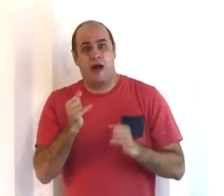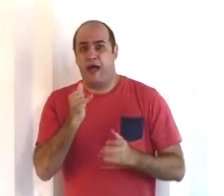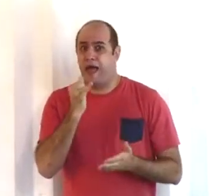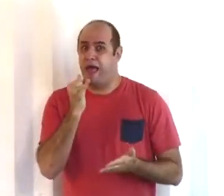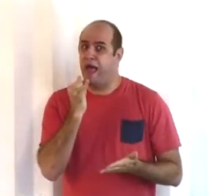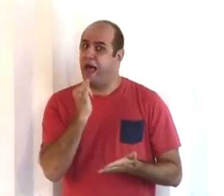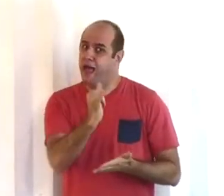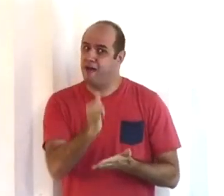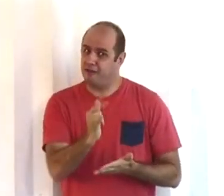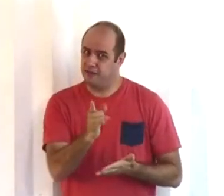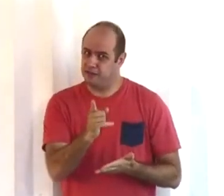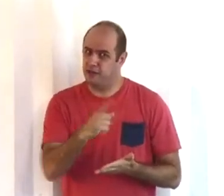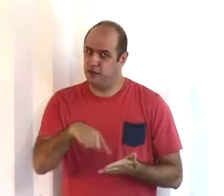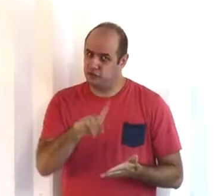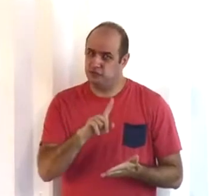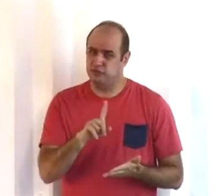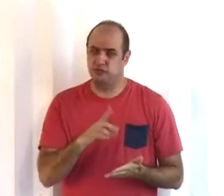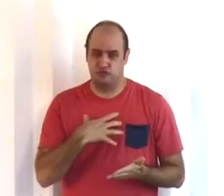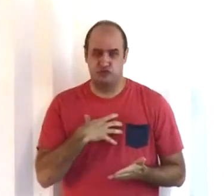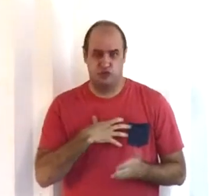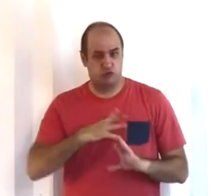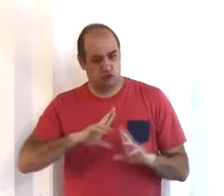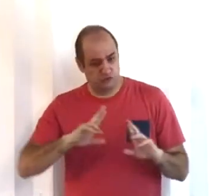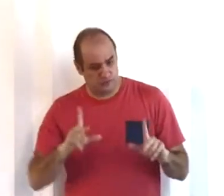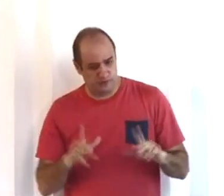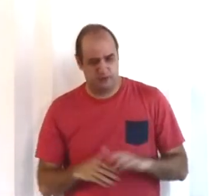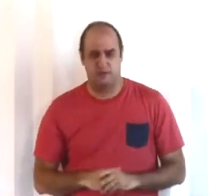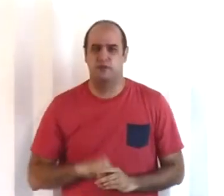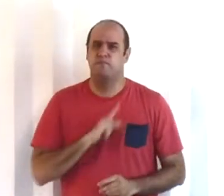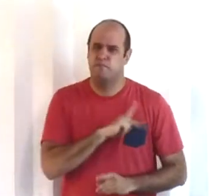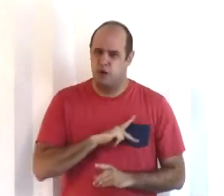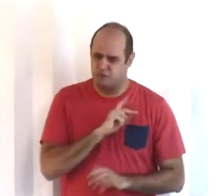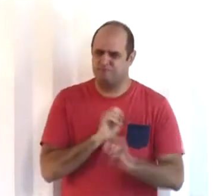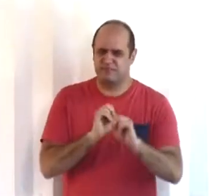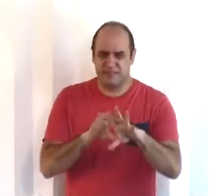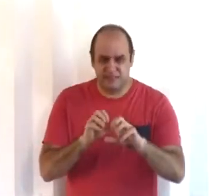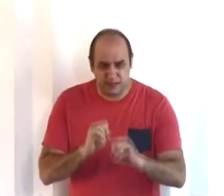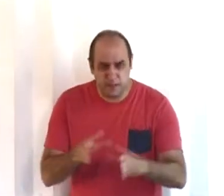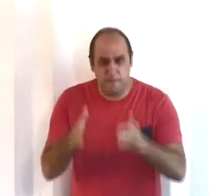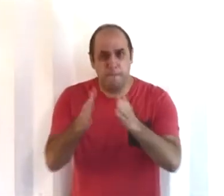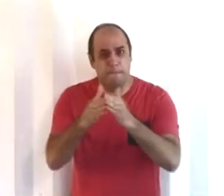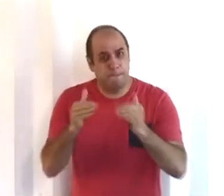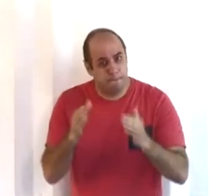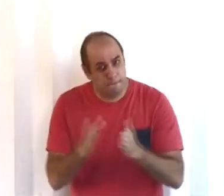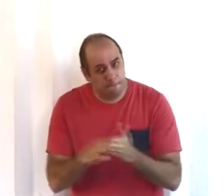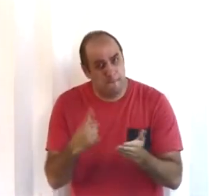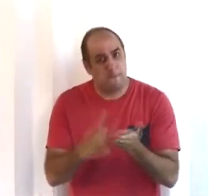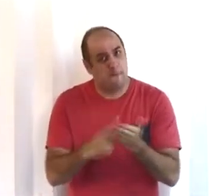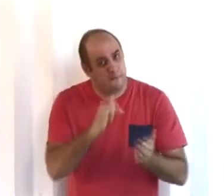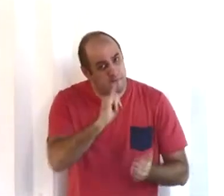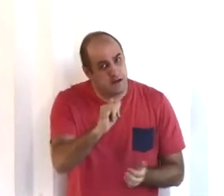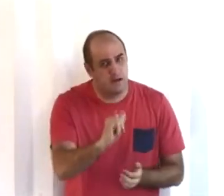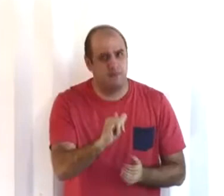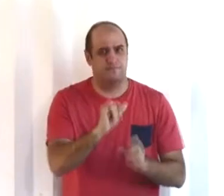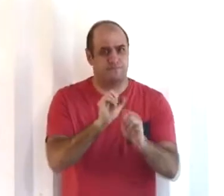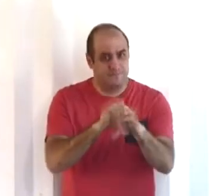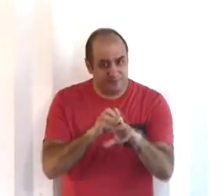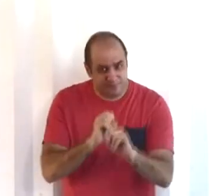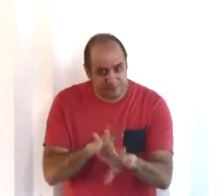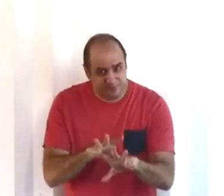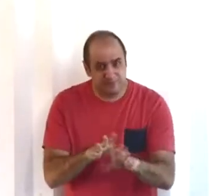só, Paulo faz 3 coisas nessa passagem. Paulo instrui, solicita e exorta. Uma instrução,